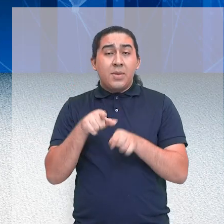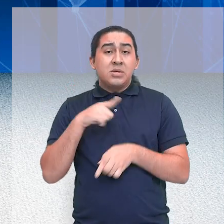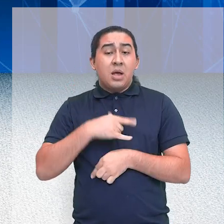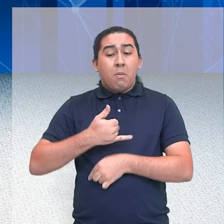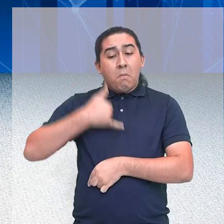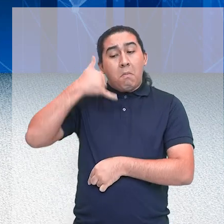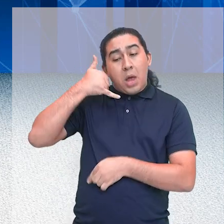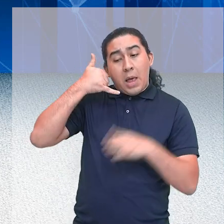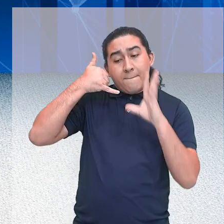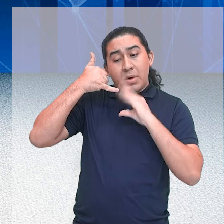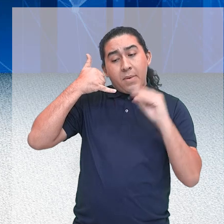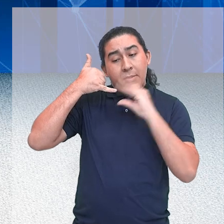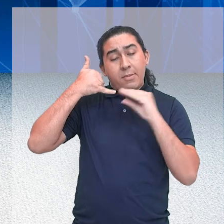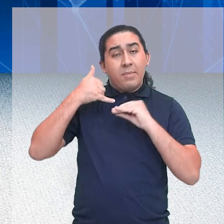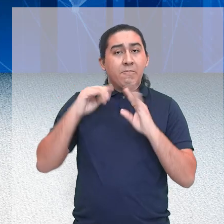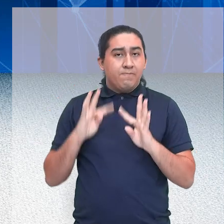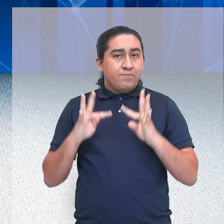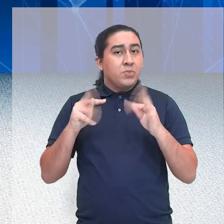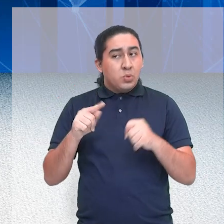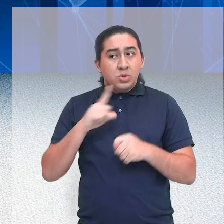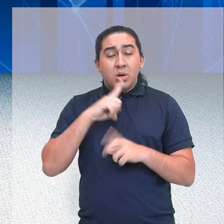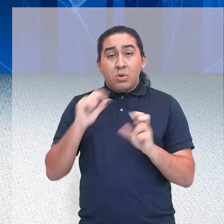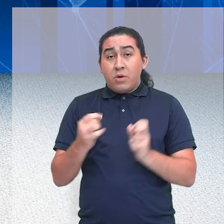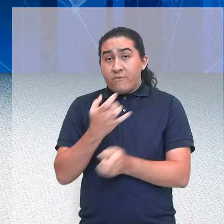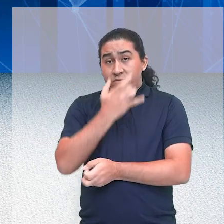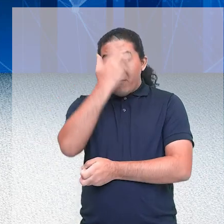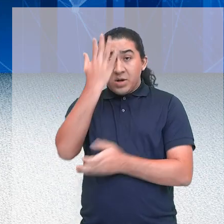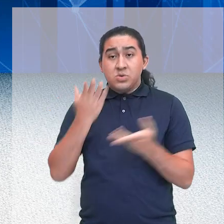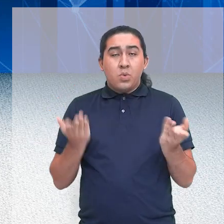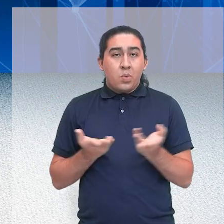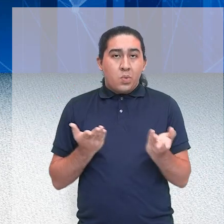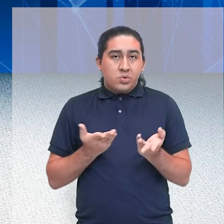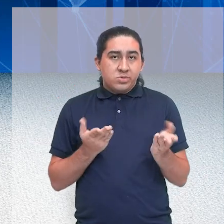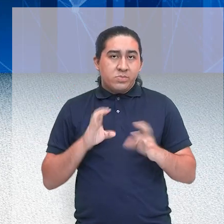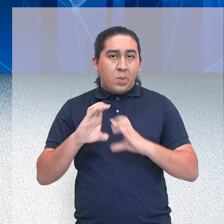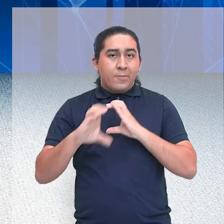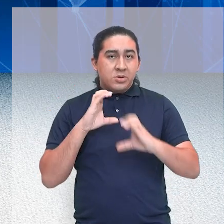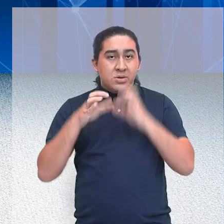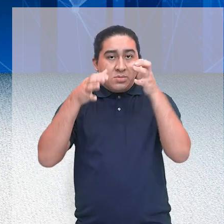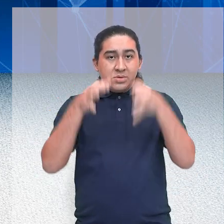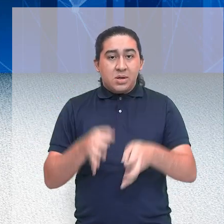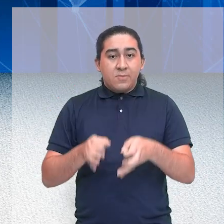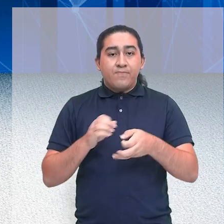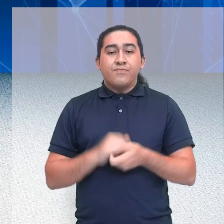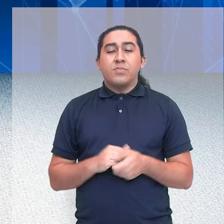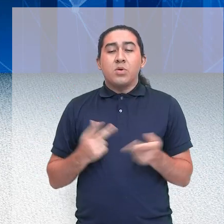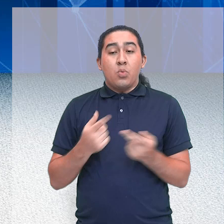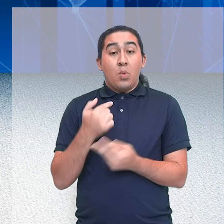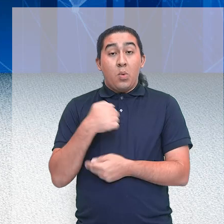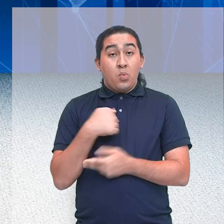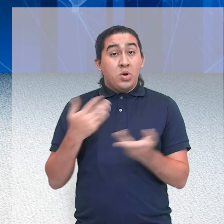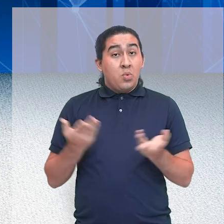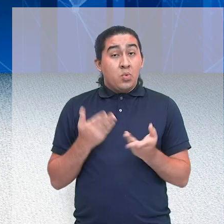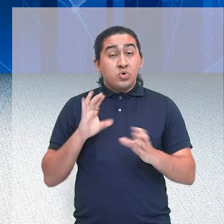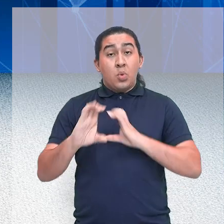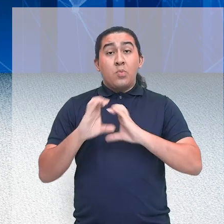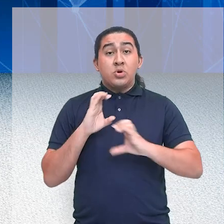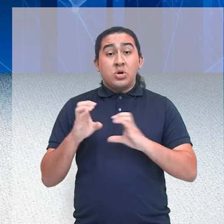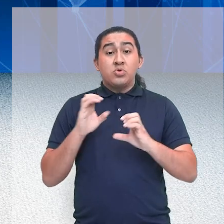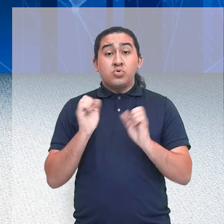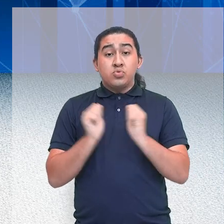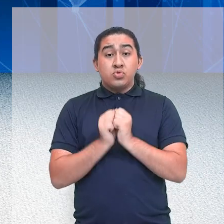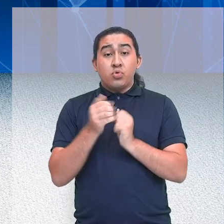voz, né? Então, tudo isso traz essa facilidade na hora de se comunicar. como eu estou me comunicando com vocês agora